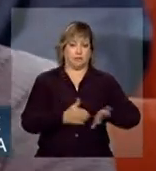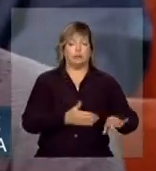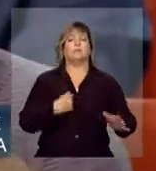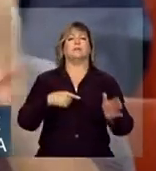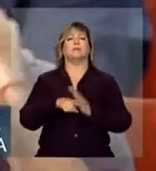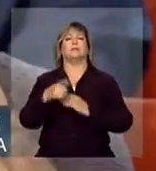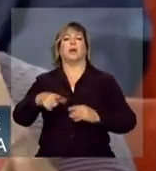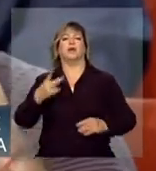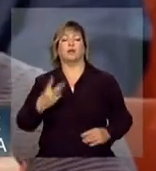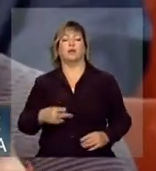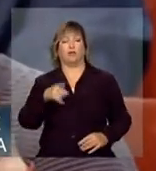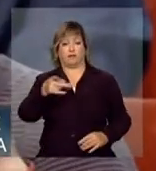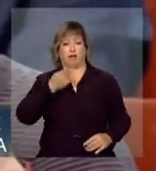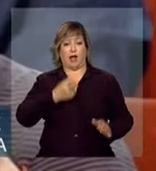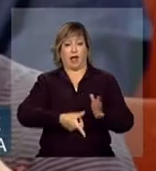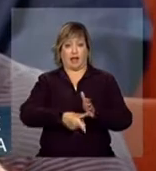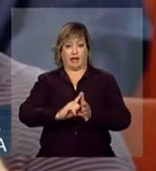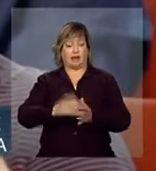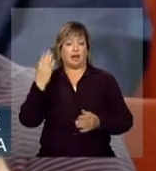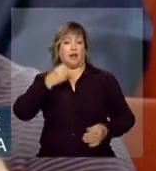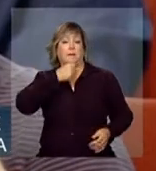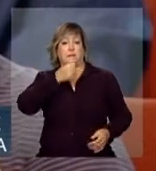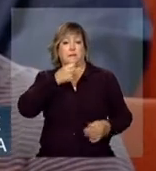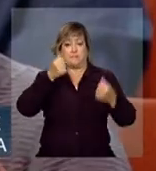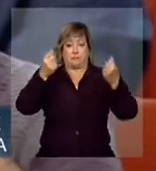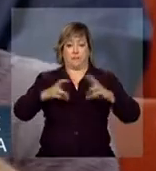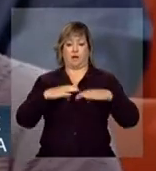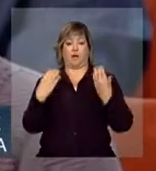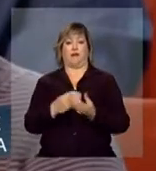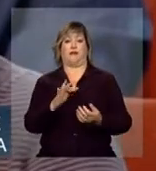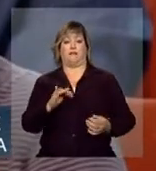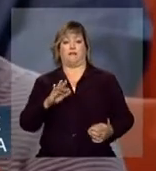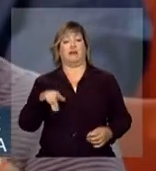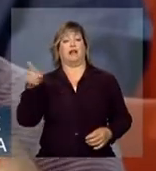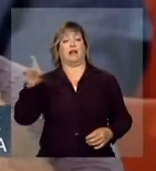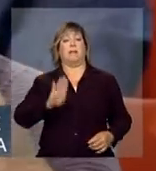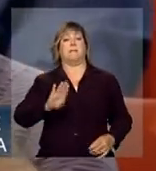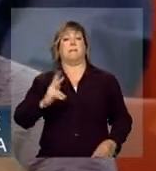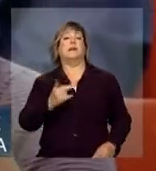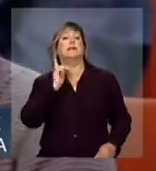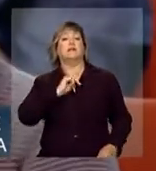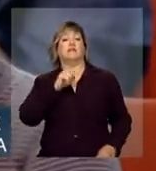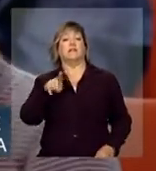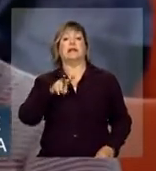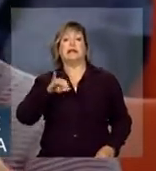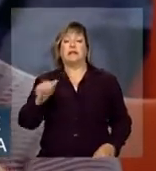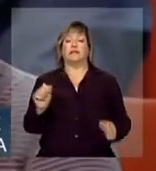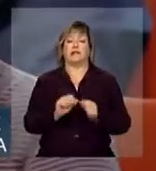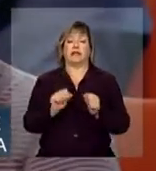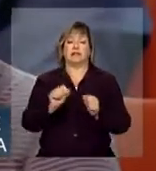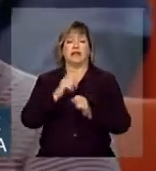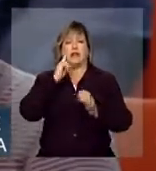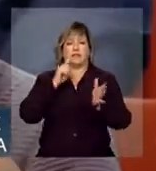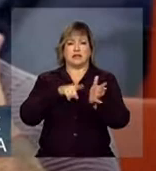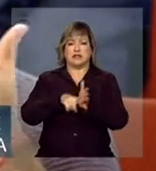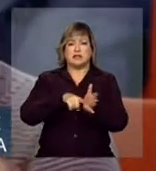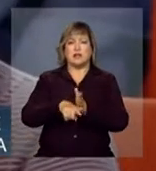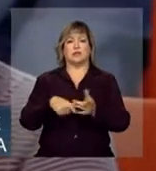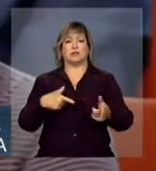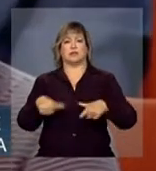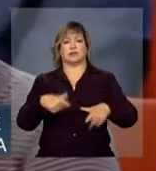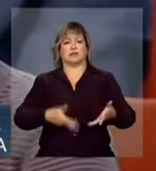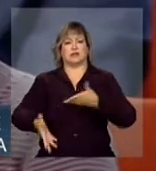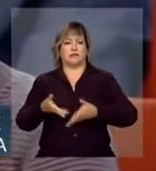O senhor falou na última coletiva da FIFA que em Belo Horizonte os senhores iam fazer uma avaliação dos serviços de